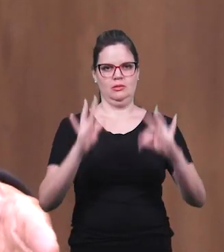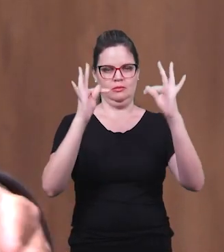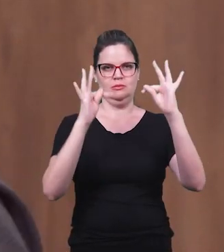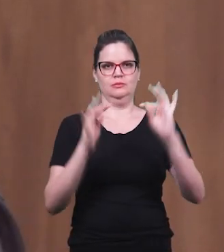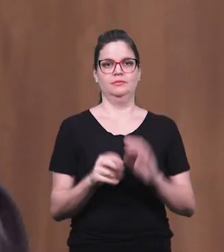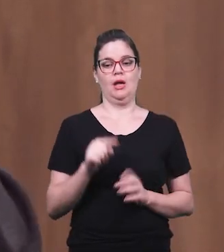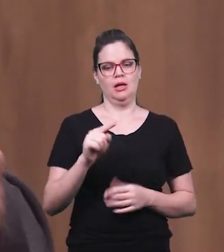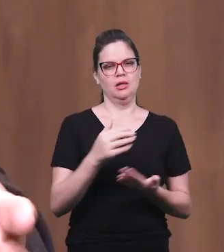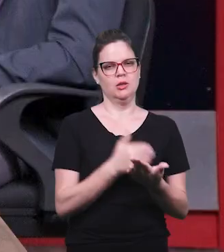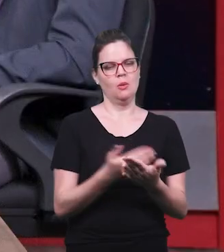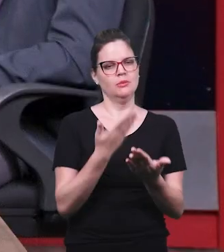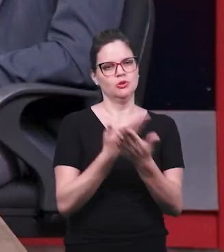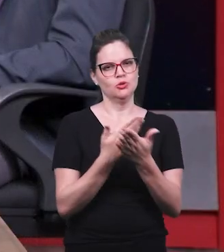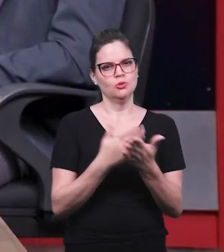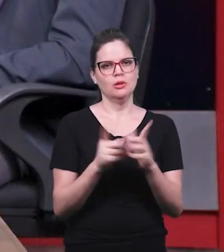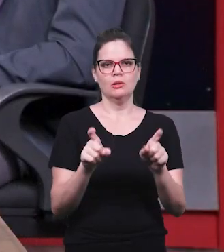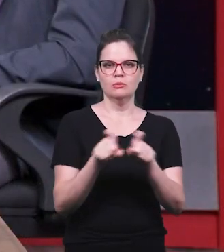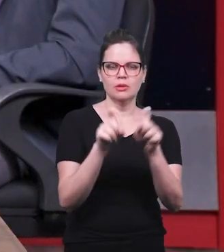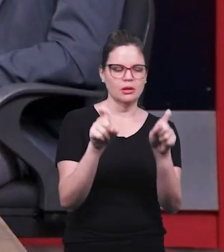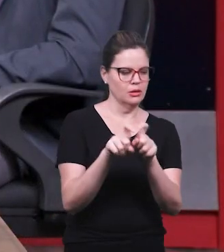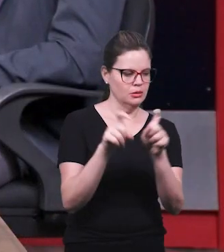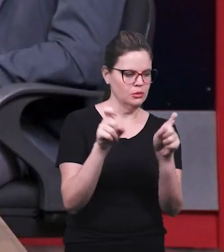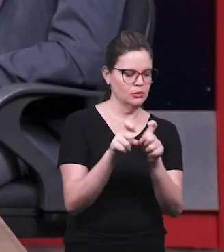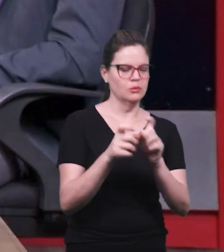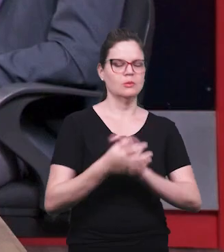eles começam a estudar os computadores,